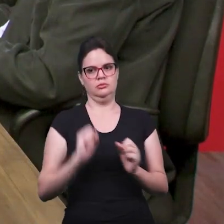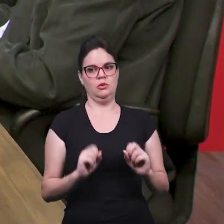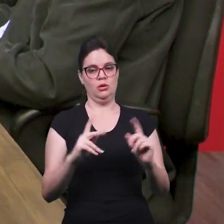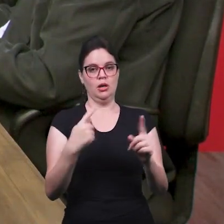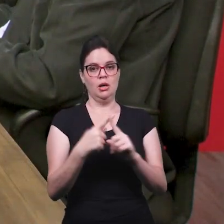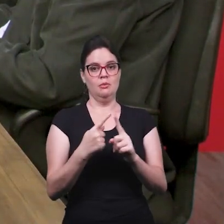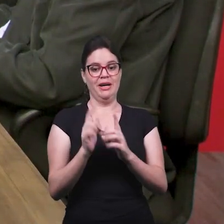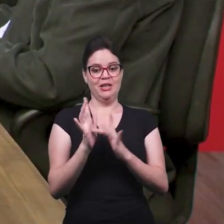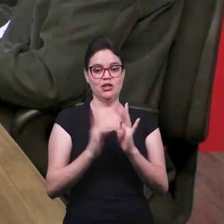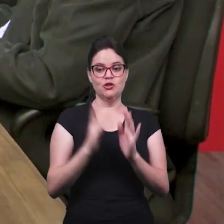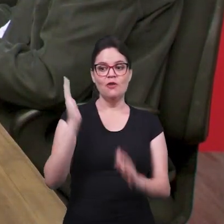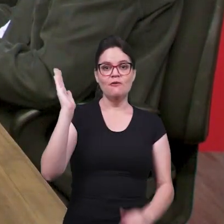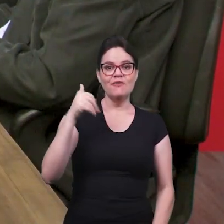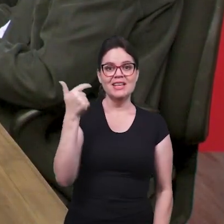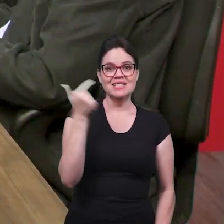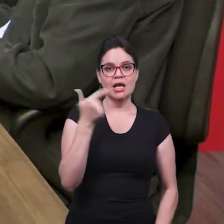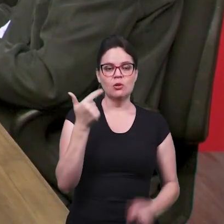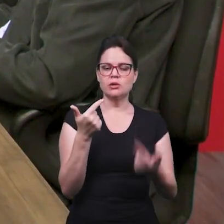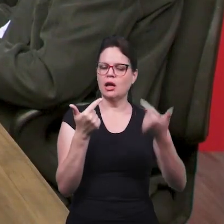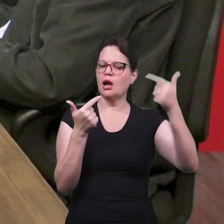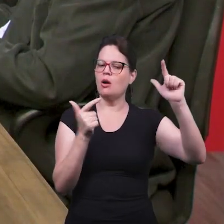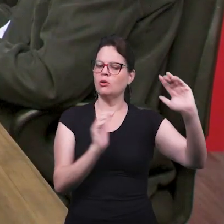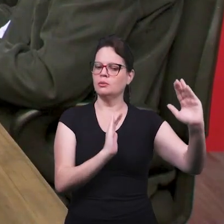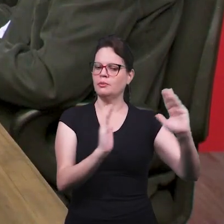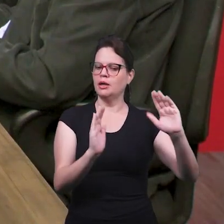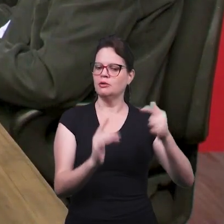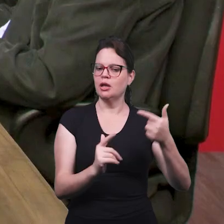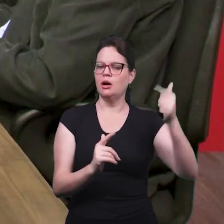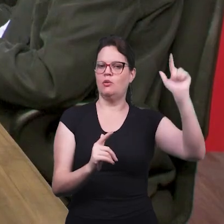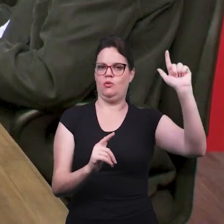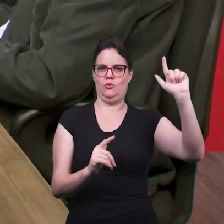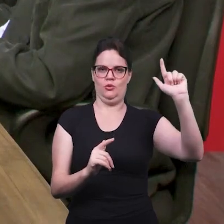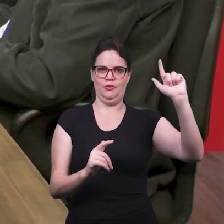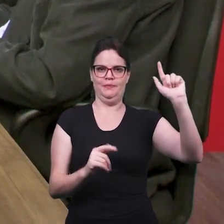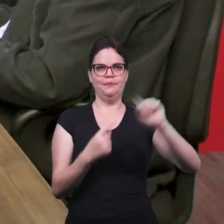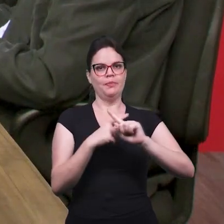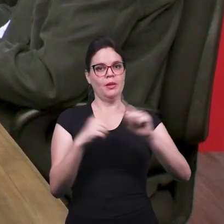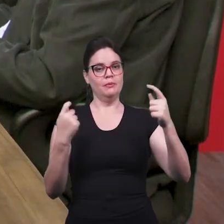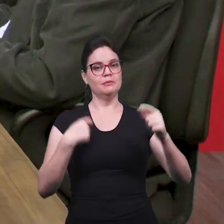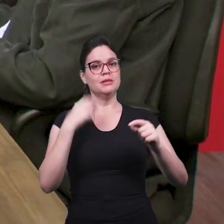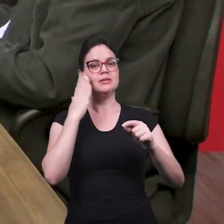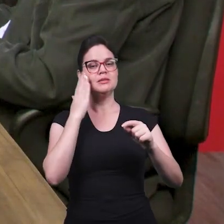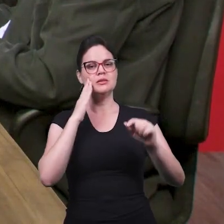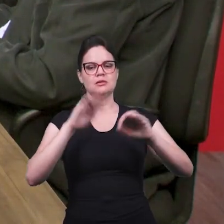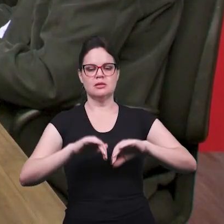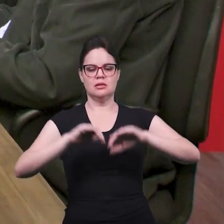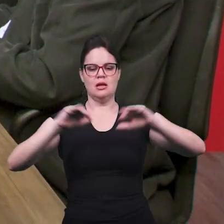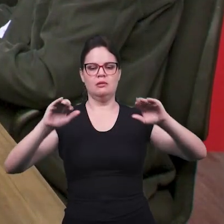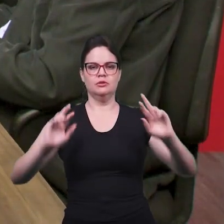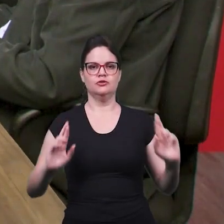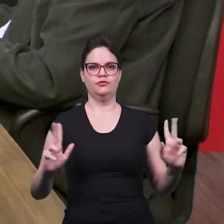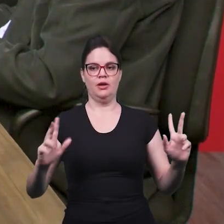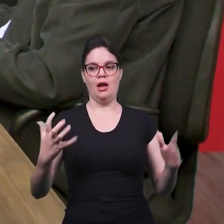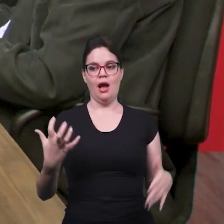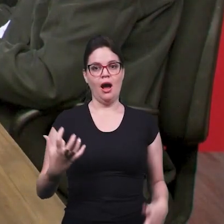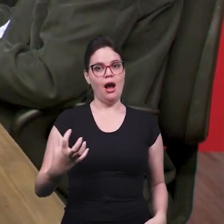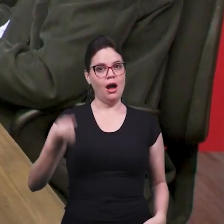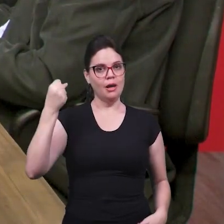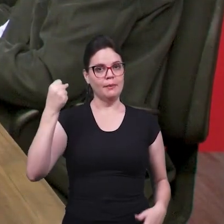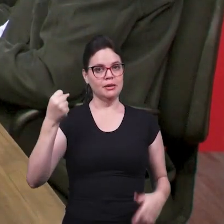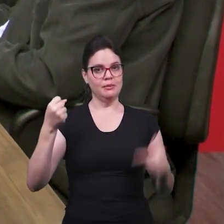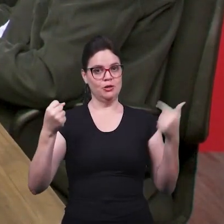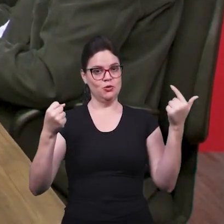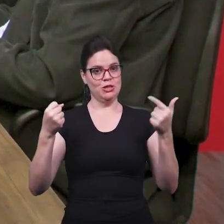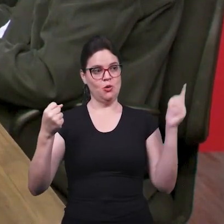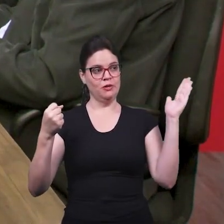vinda de Jesus é para um outro momento. Nós vamos mostrar isso mais na frente, mas é bom fazer essa diferença, que o arrebatamento ele é um evento